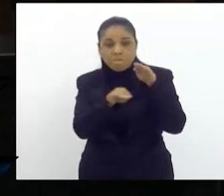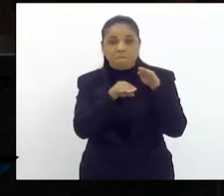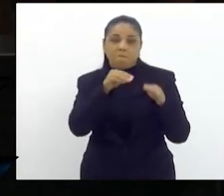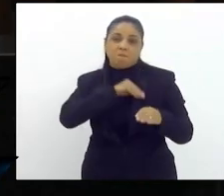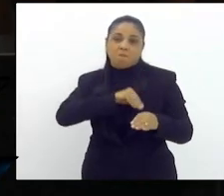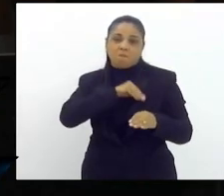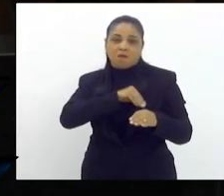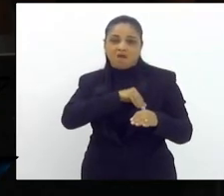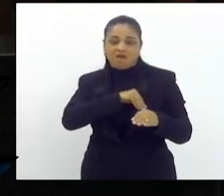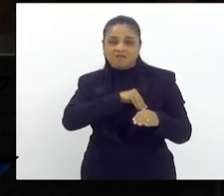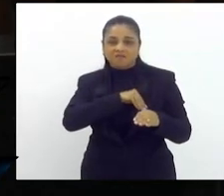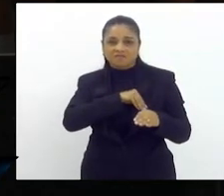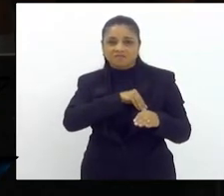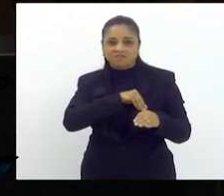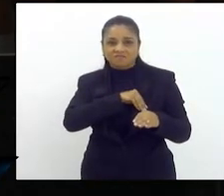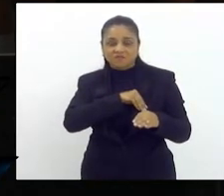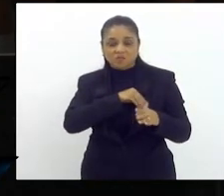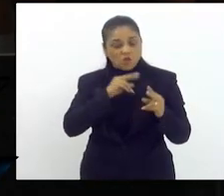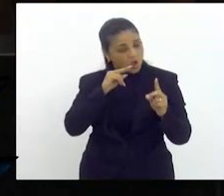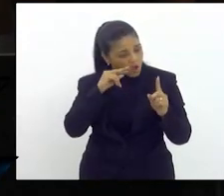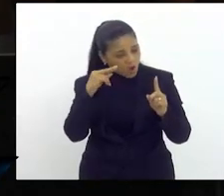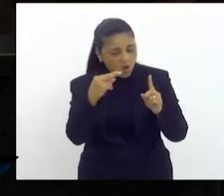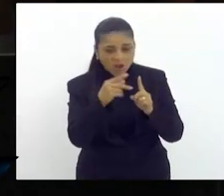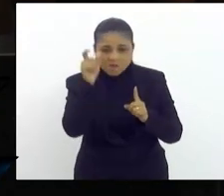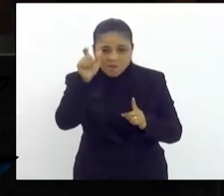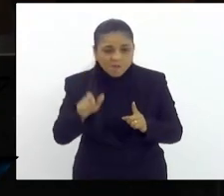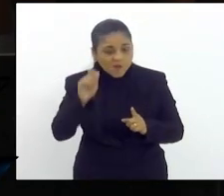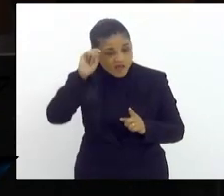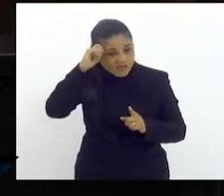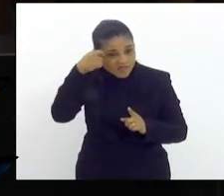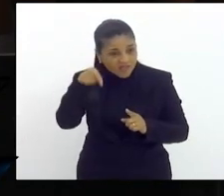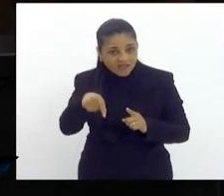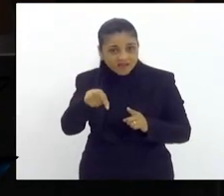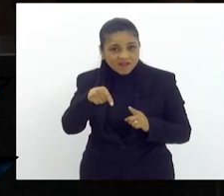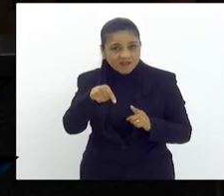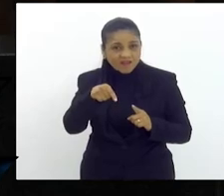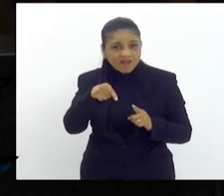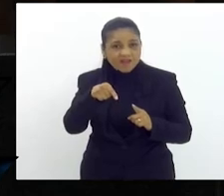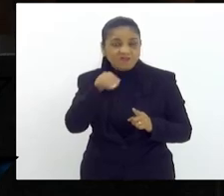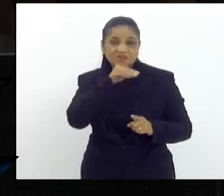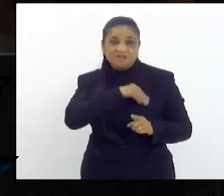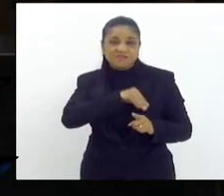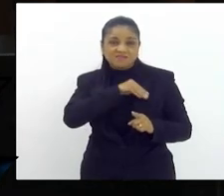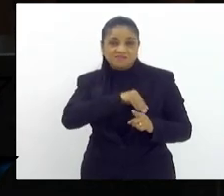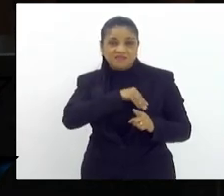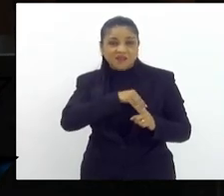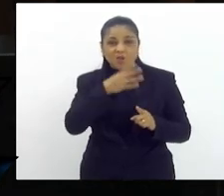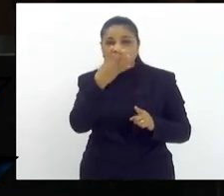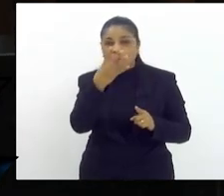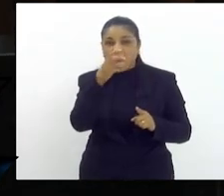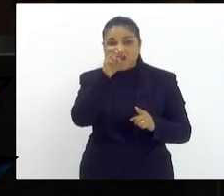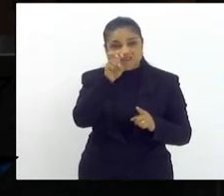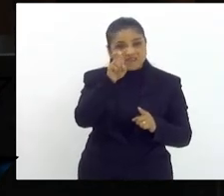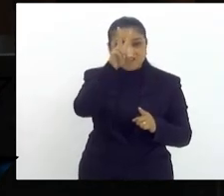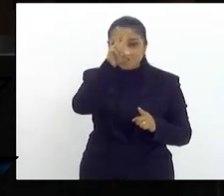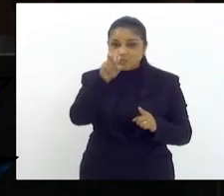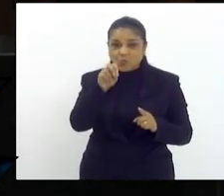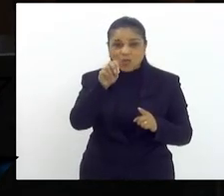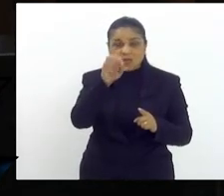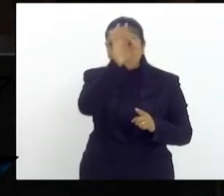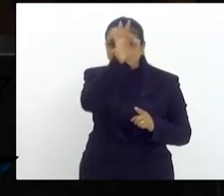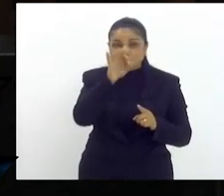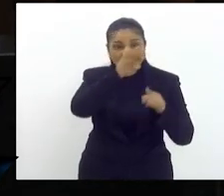homem quando olhamos para essa mulher quando ela é mulher preta ela o salário dela chega a 45 50%